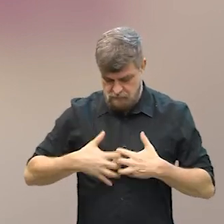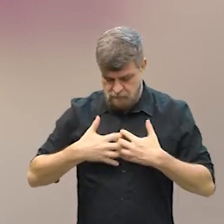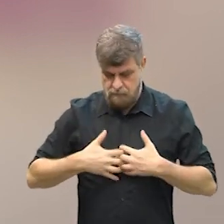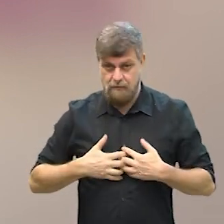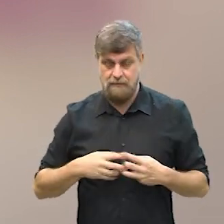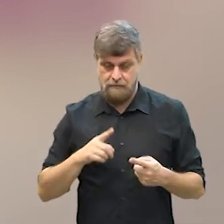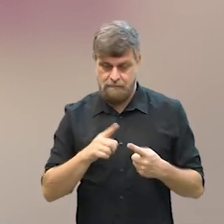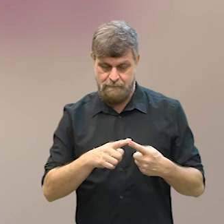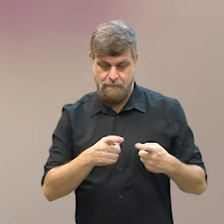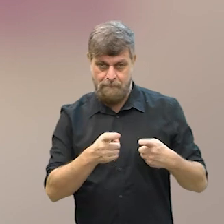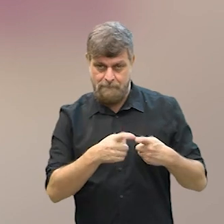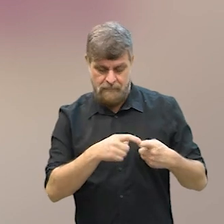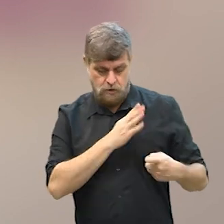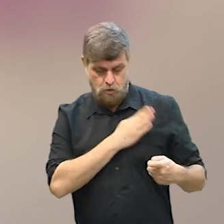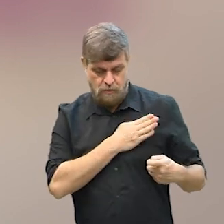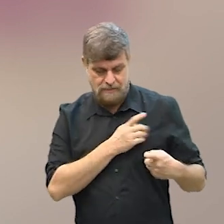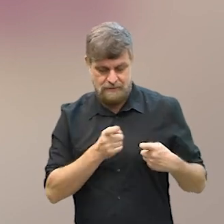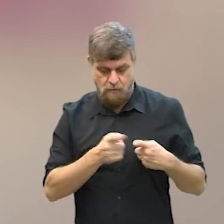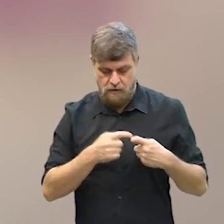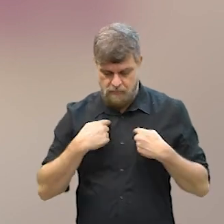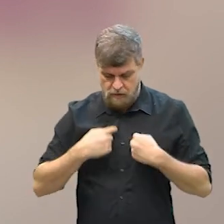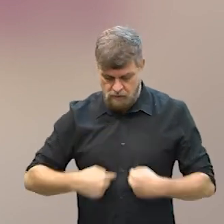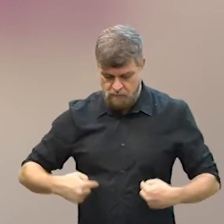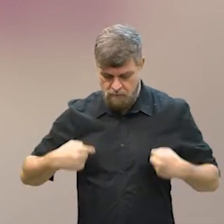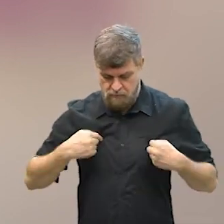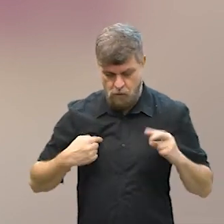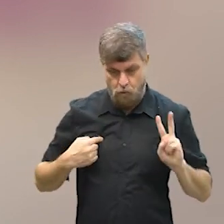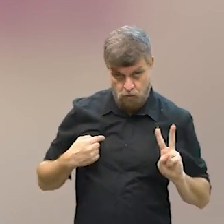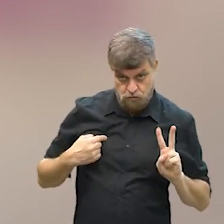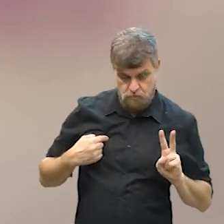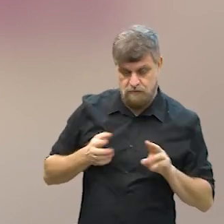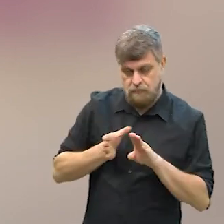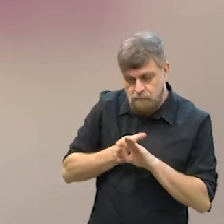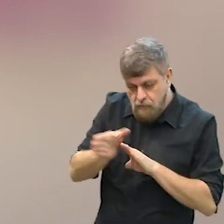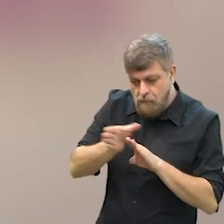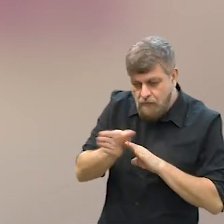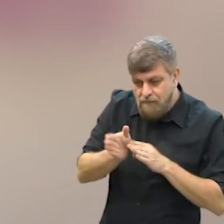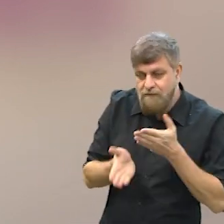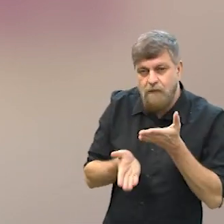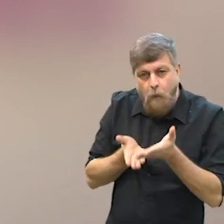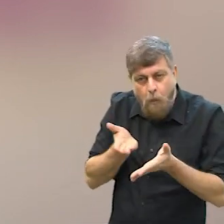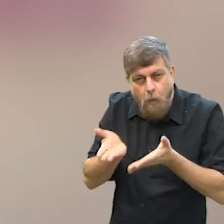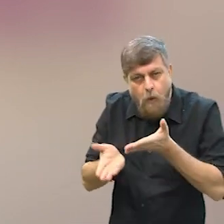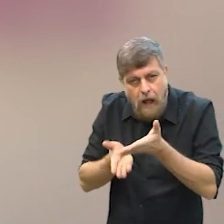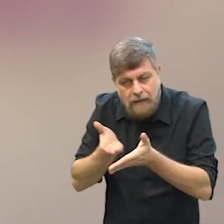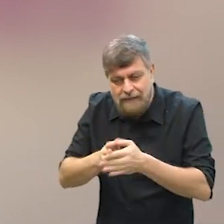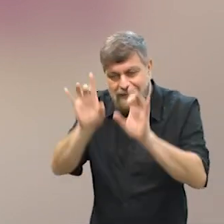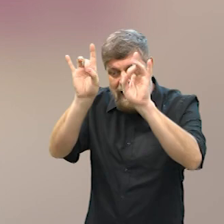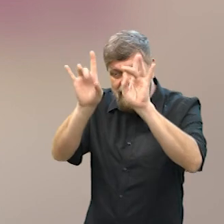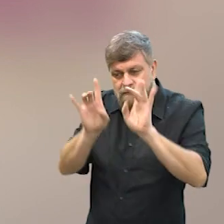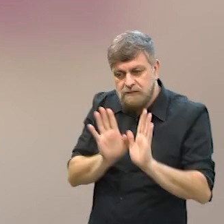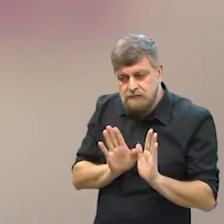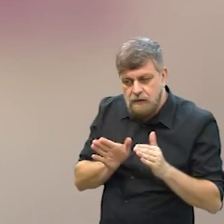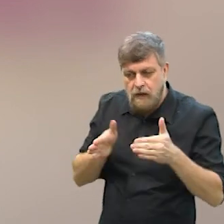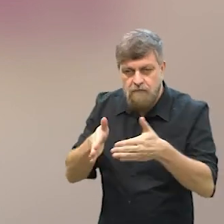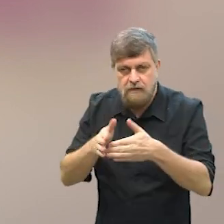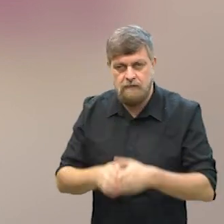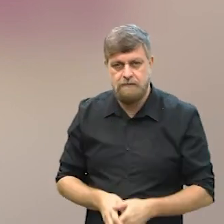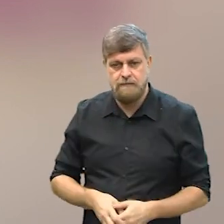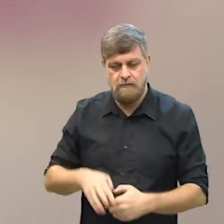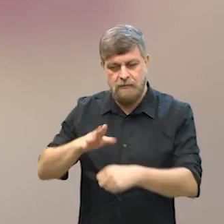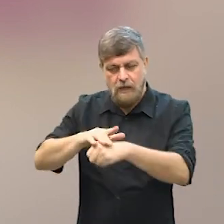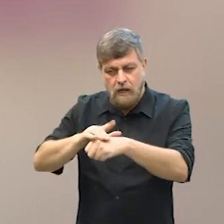o pneumologista e o cardiologista estão mais habituados a lidar com esses tratamentos